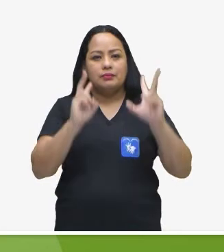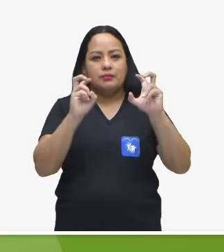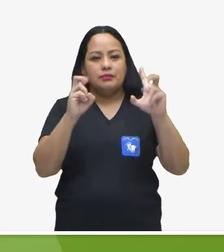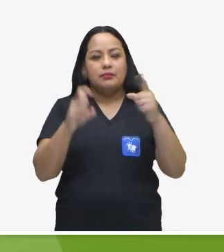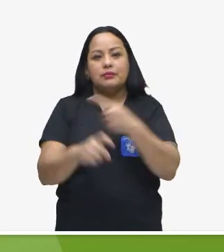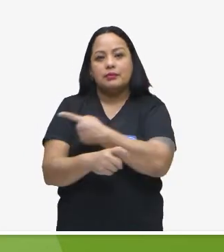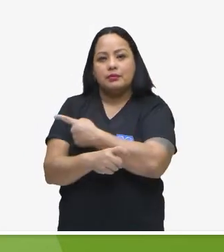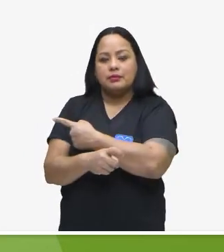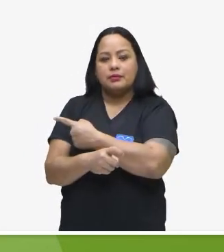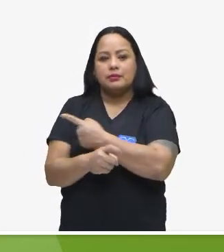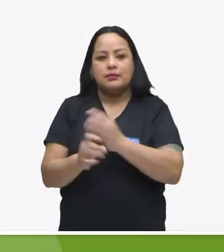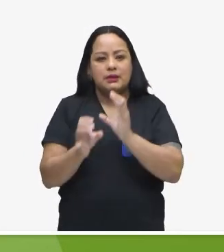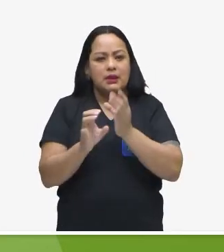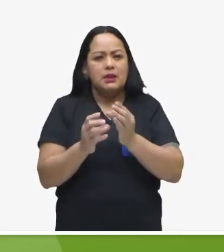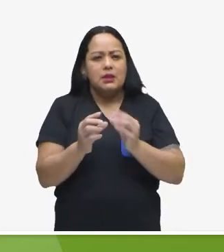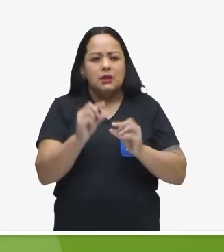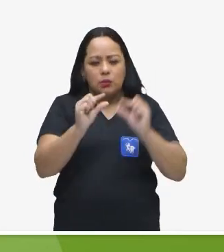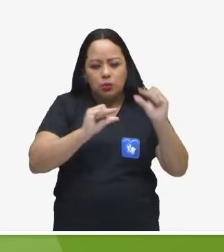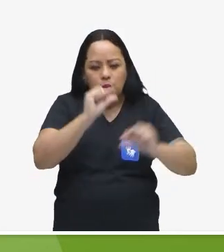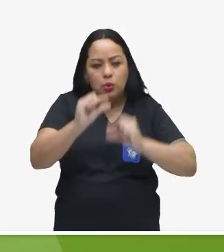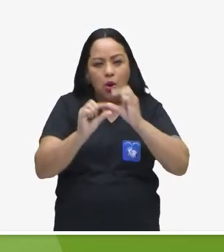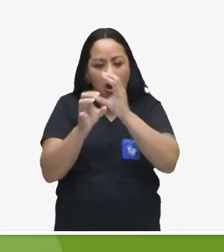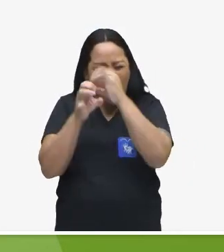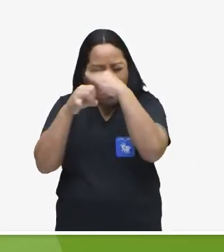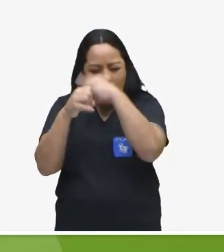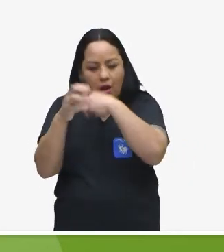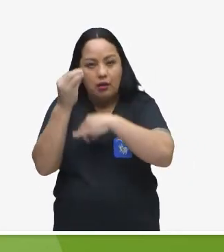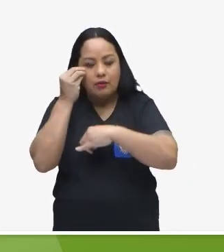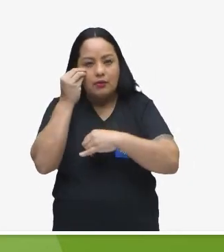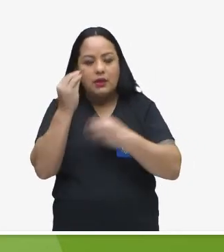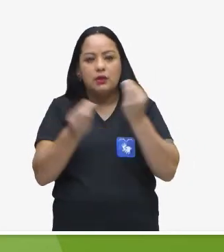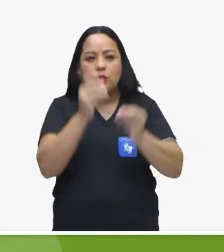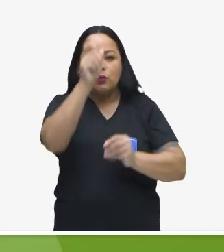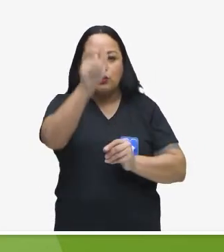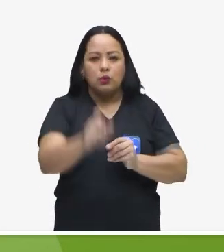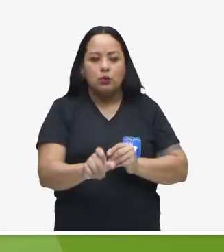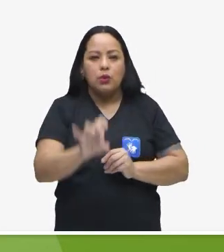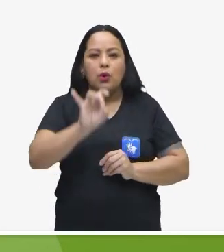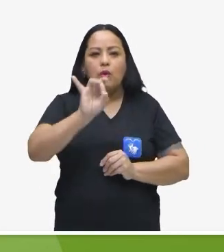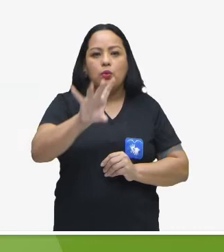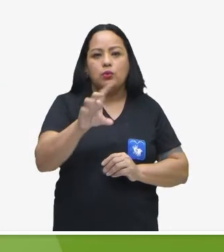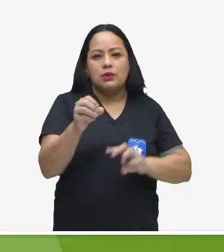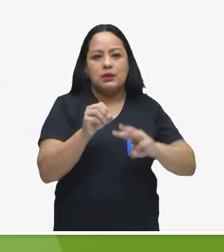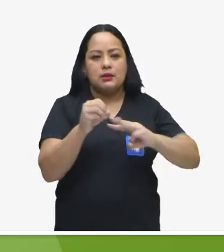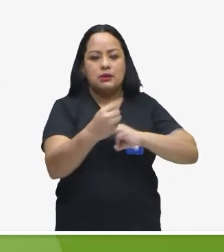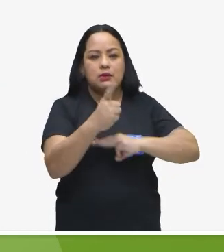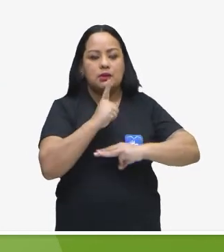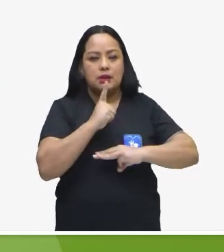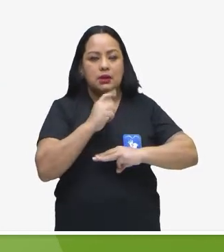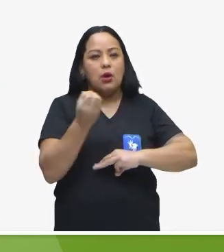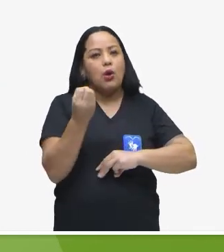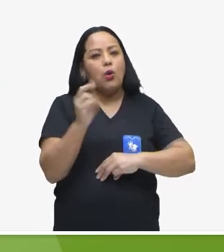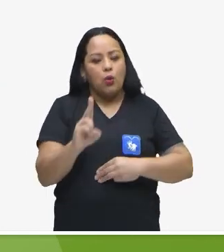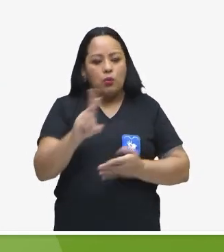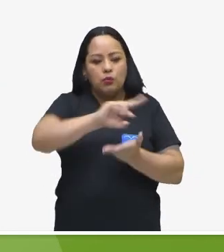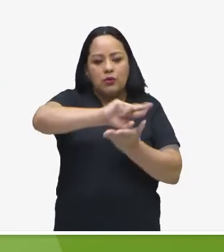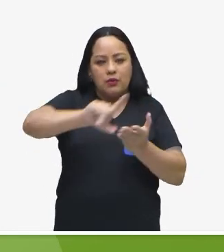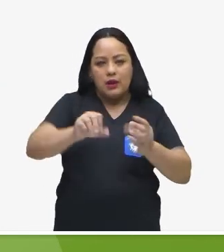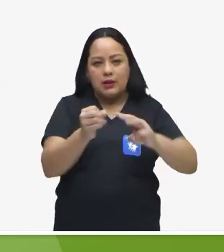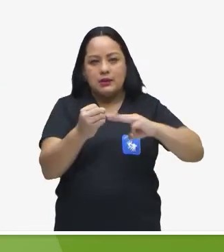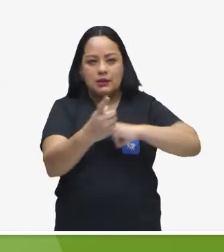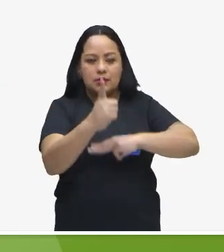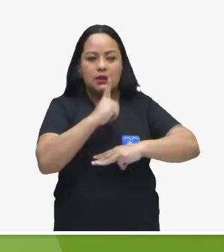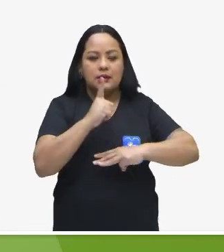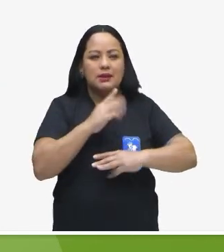eles são microscópicos, tá? E eles são seres ou pluricelulares, né? A gente viu ainda agora as